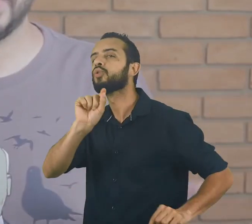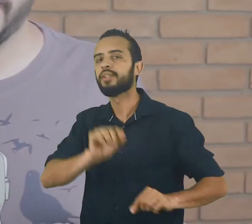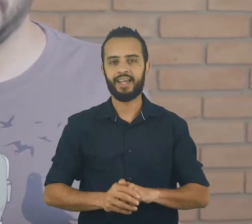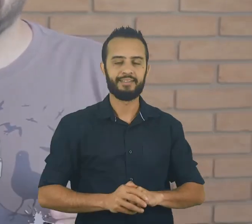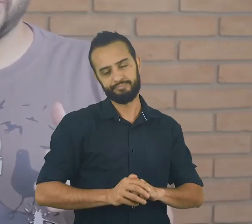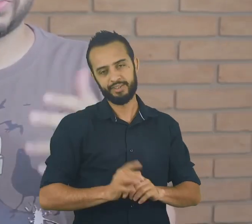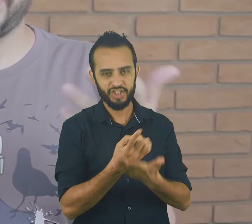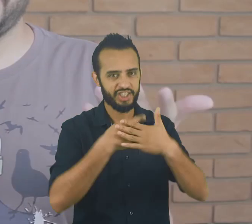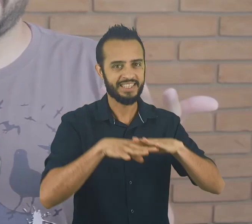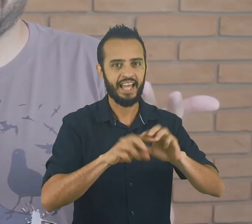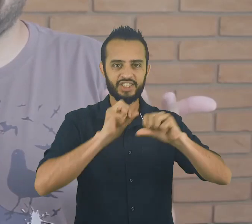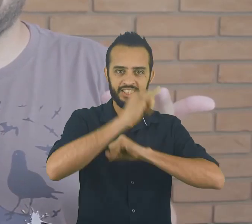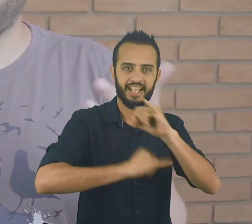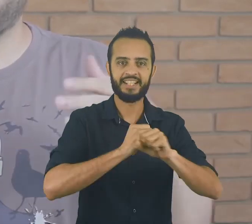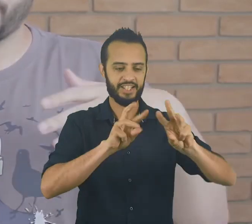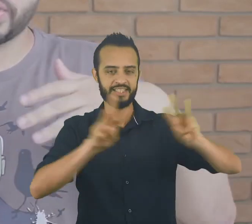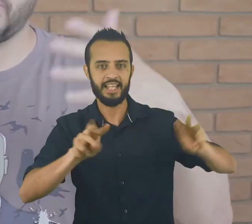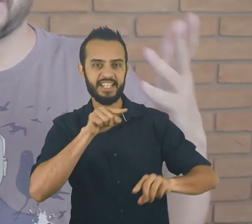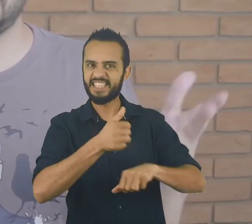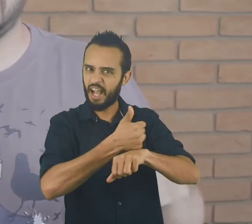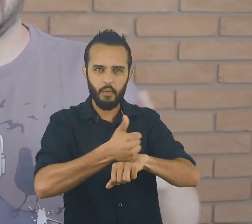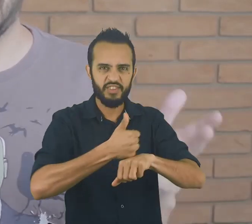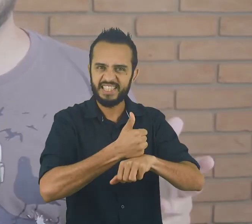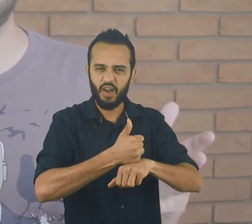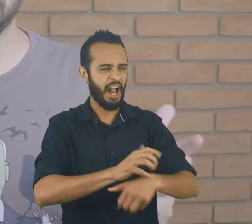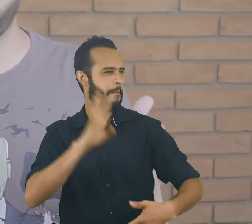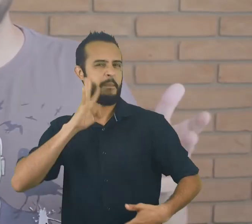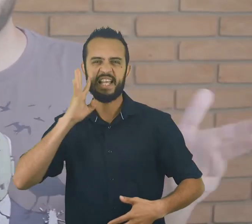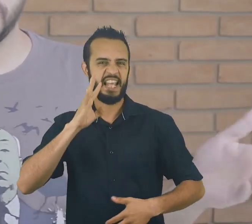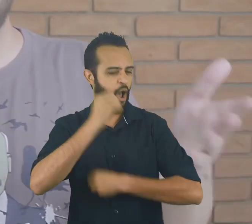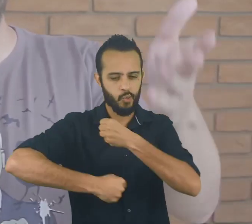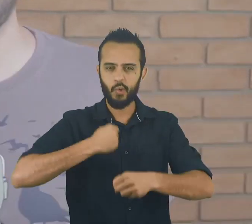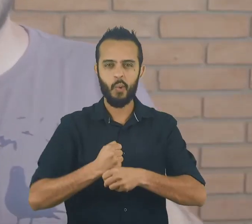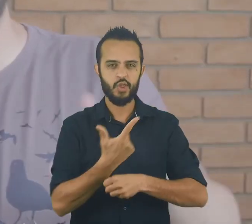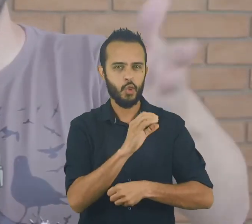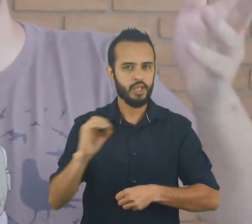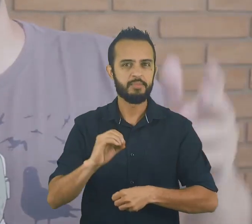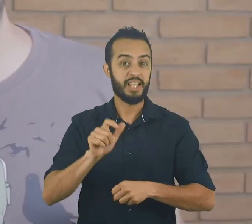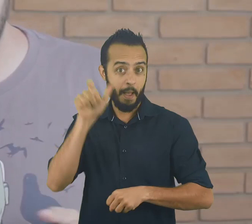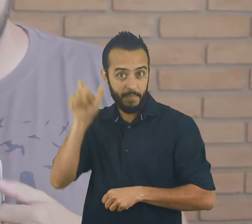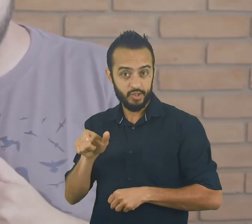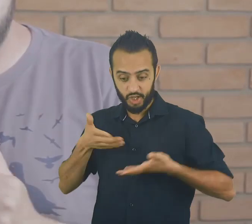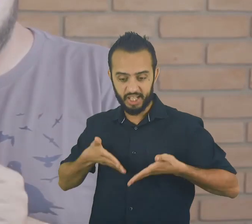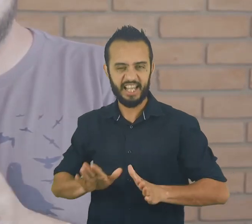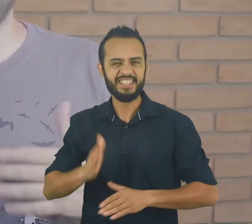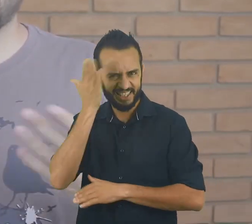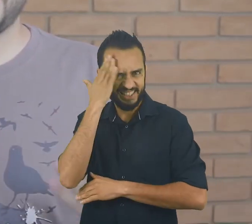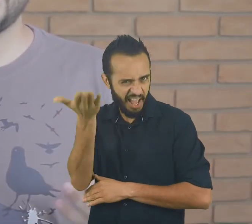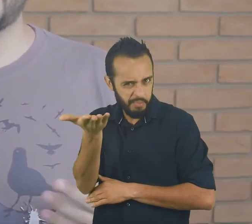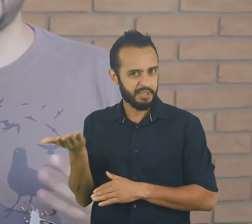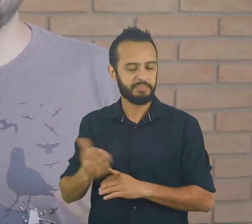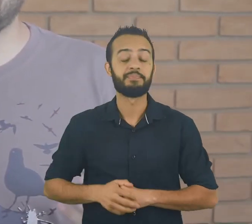web design. Então isso daí era a profissão mais legal dos anos 2000. Quem tinha nascido já nos anos 2000 sabe disso.